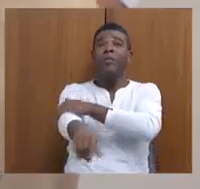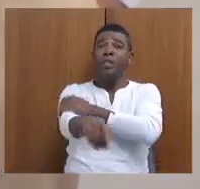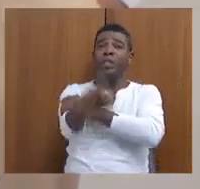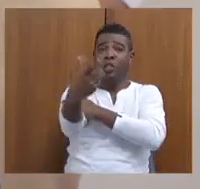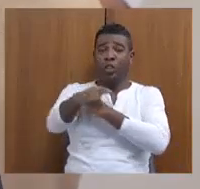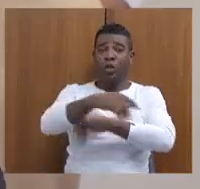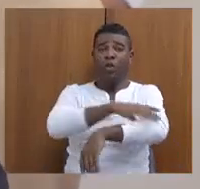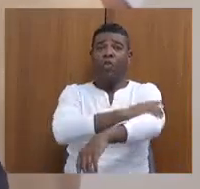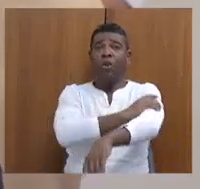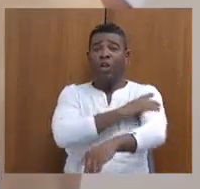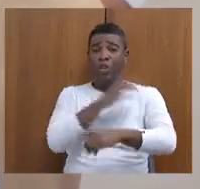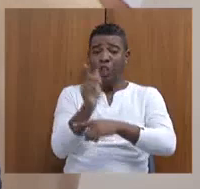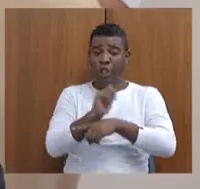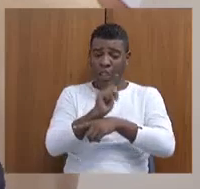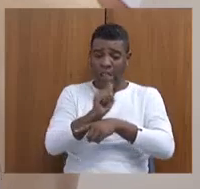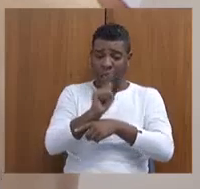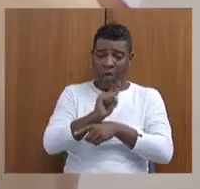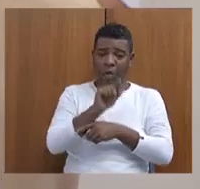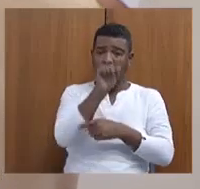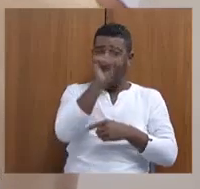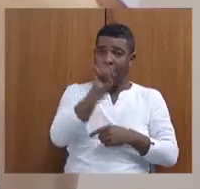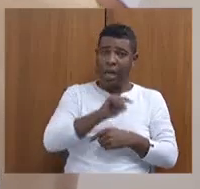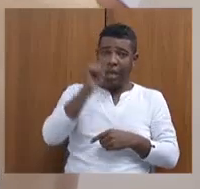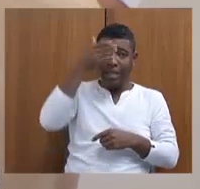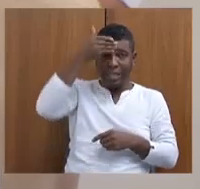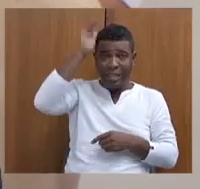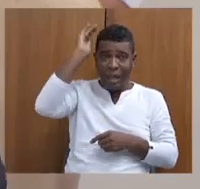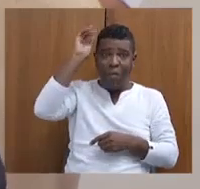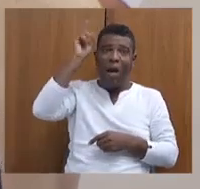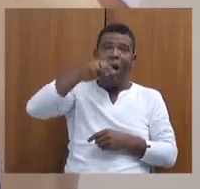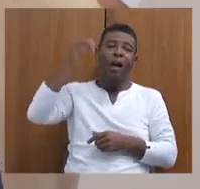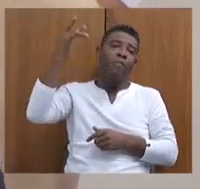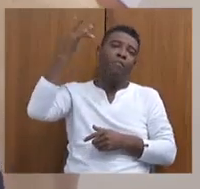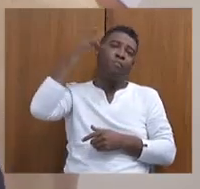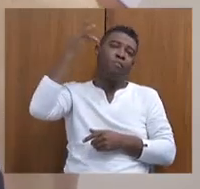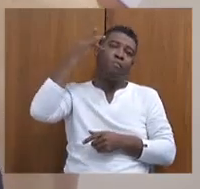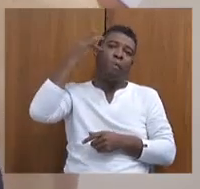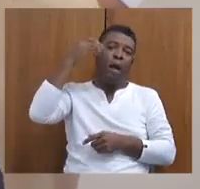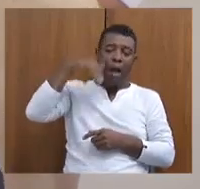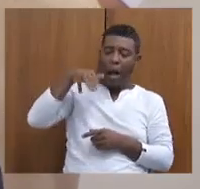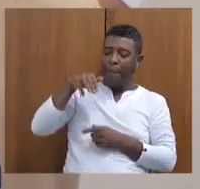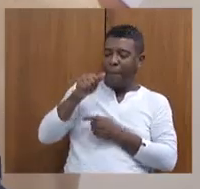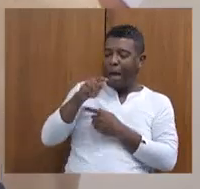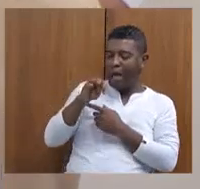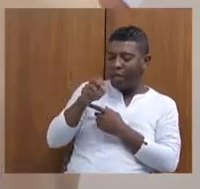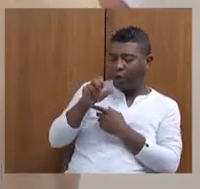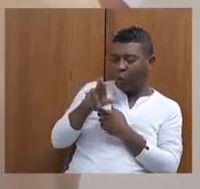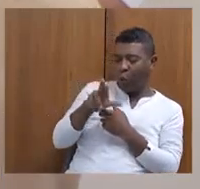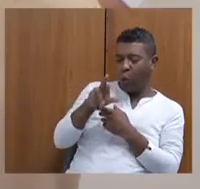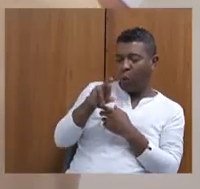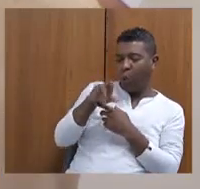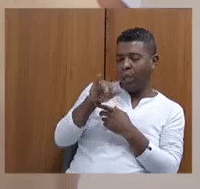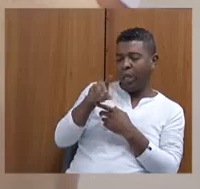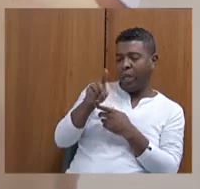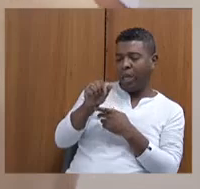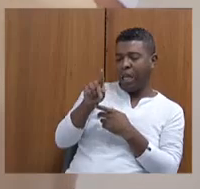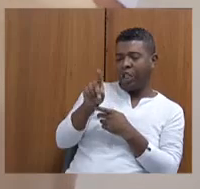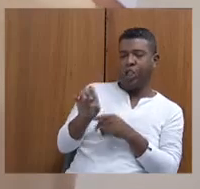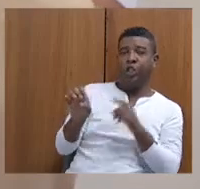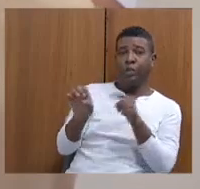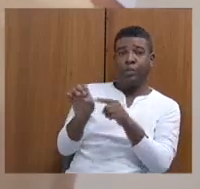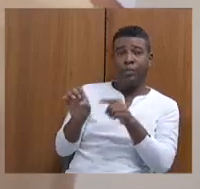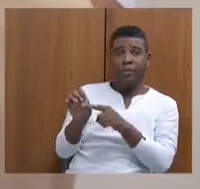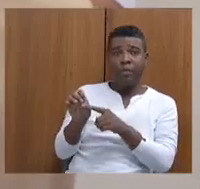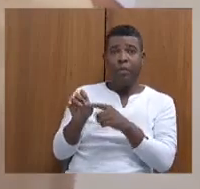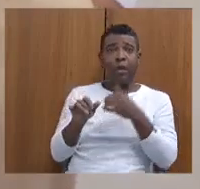nós dividimos a peles por maturidade não adianta tratar um recipiente o